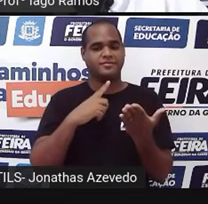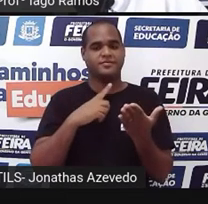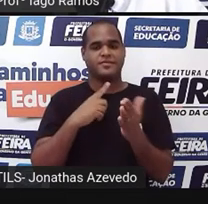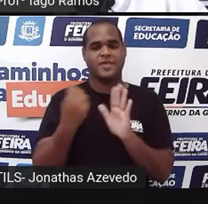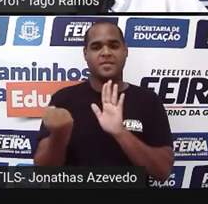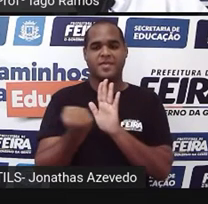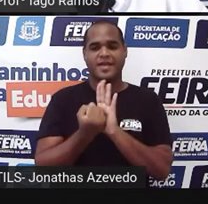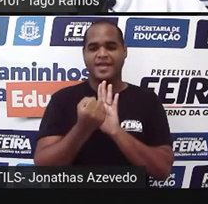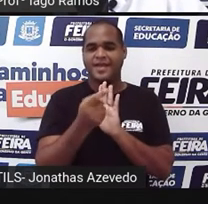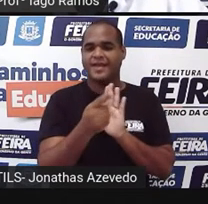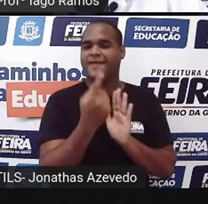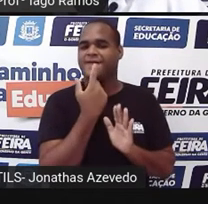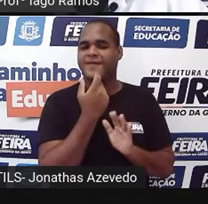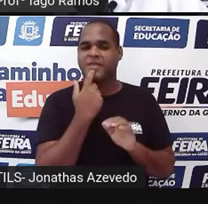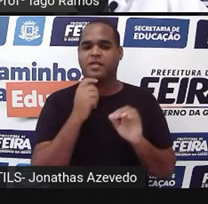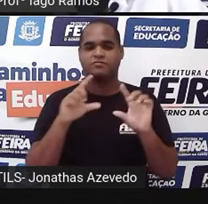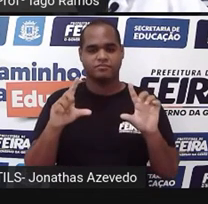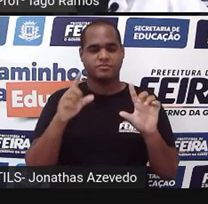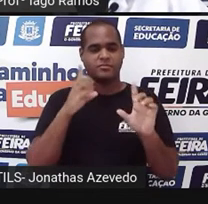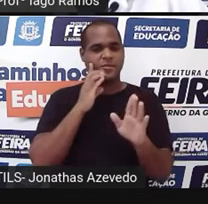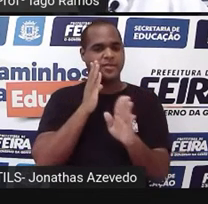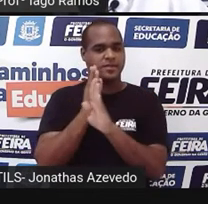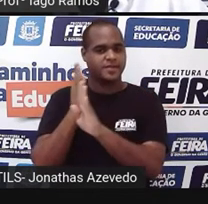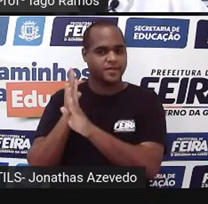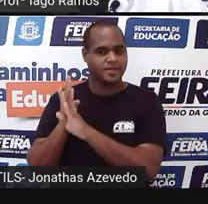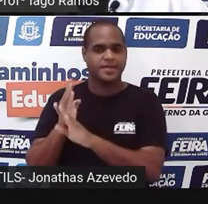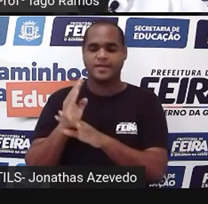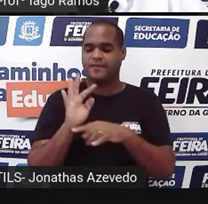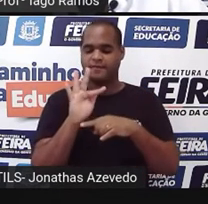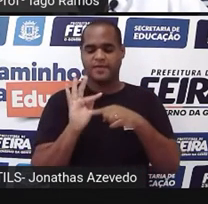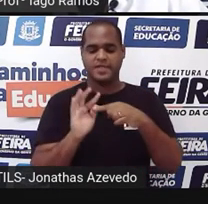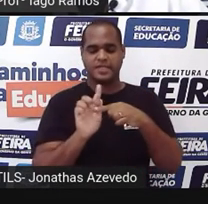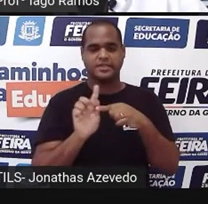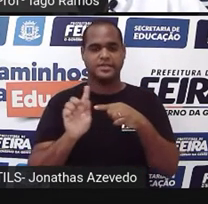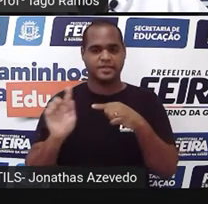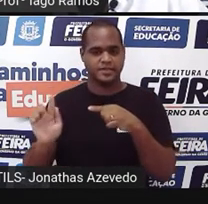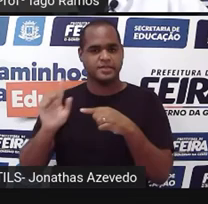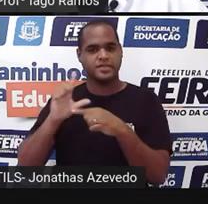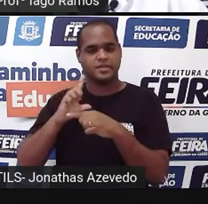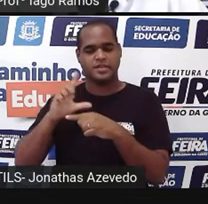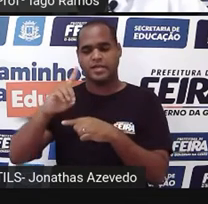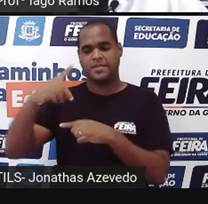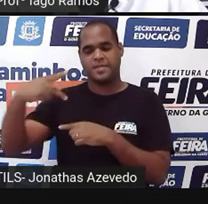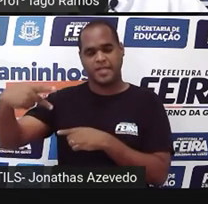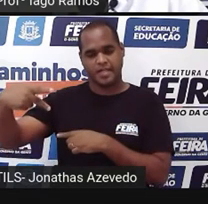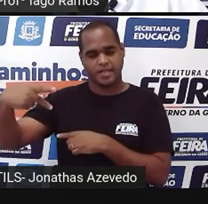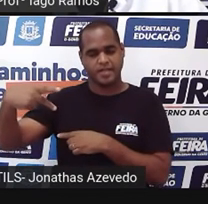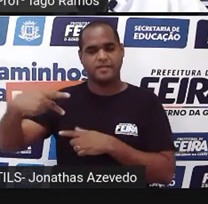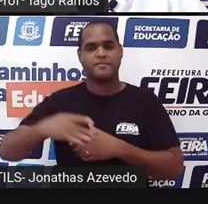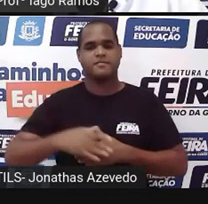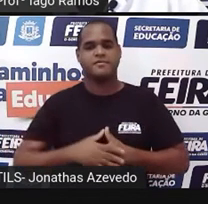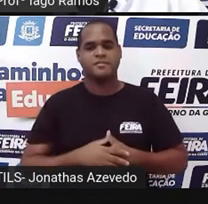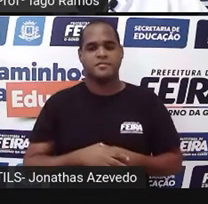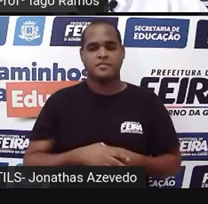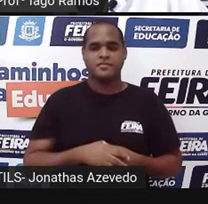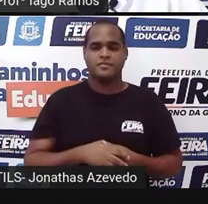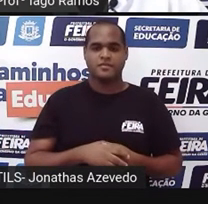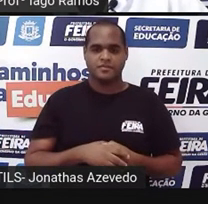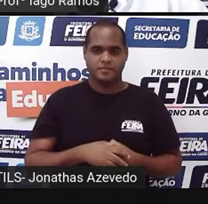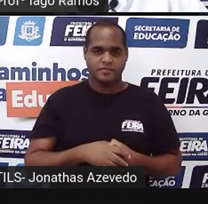marcado em vermelho como encontrar a fração geratriz de uma dízima periódica